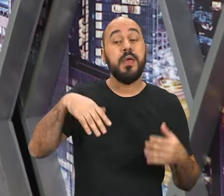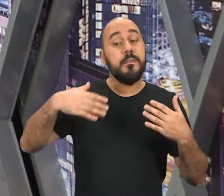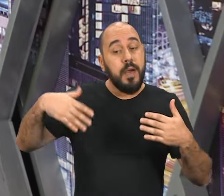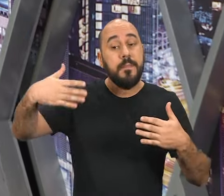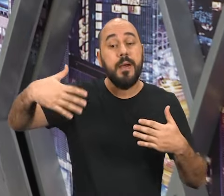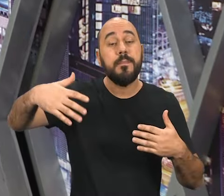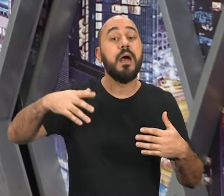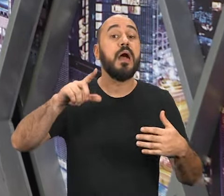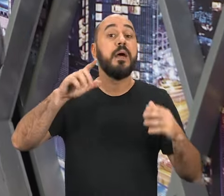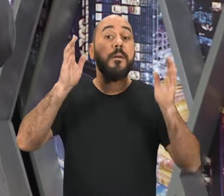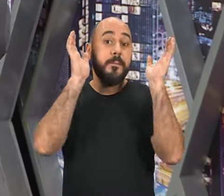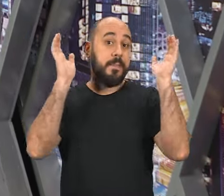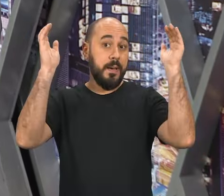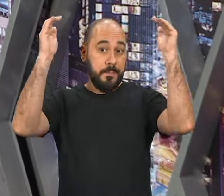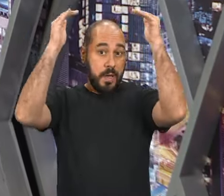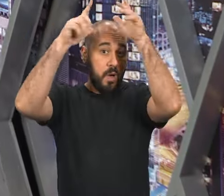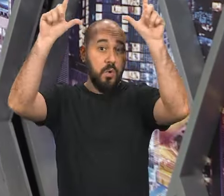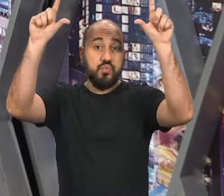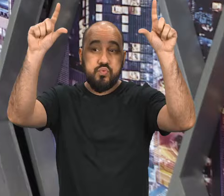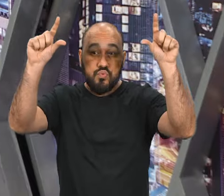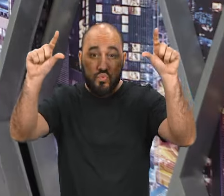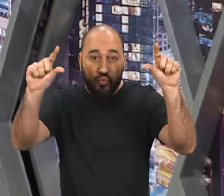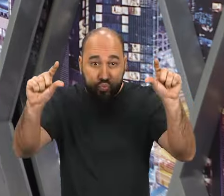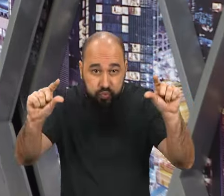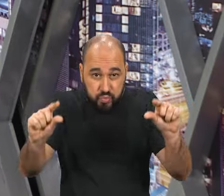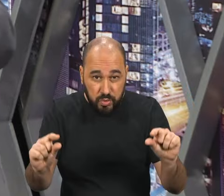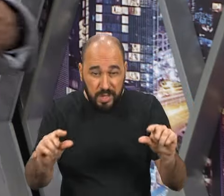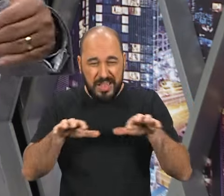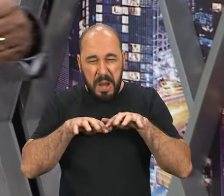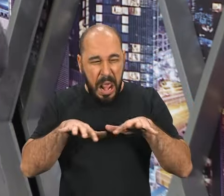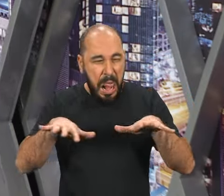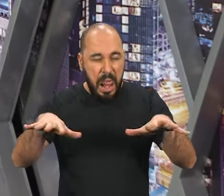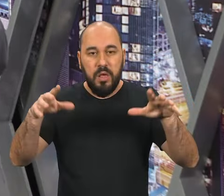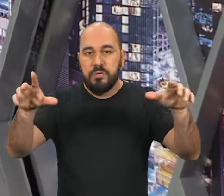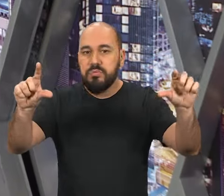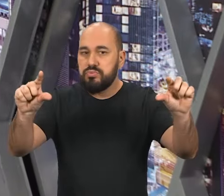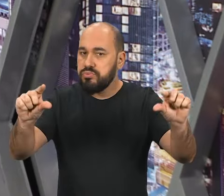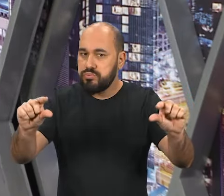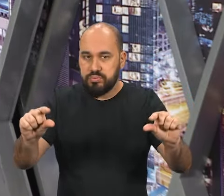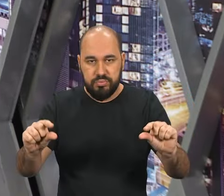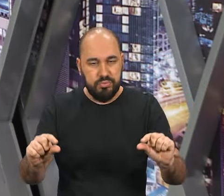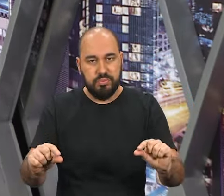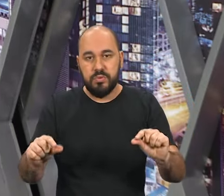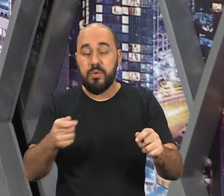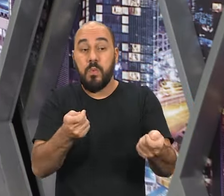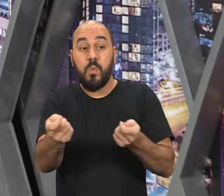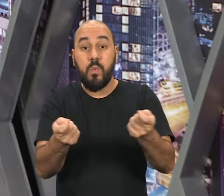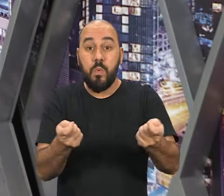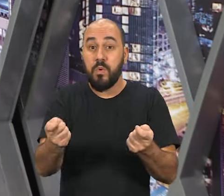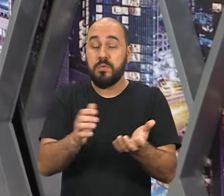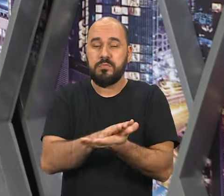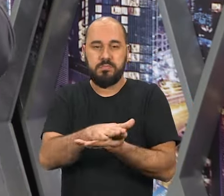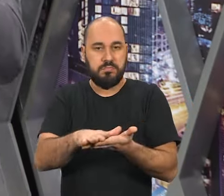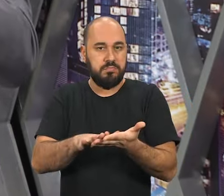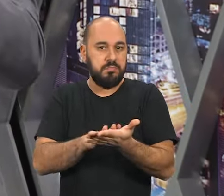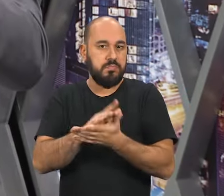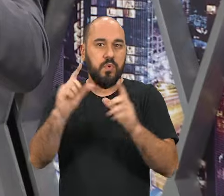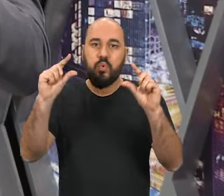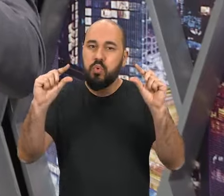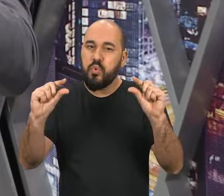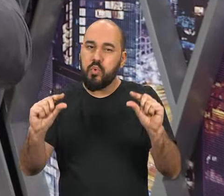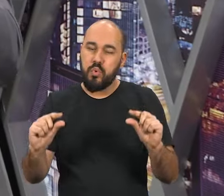a supremacia papal, sem o domínio papal. Foi um período que não teve esse domínio todo. E em